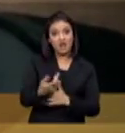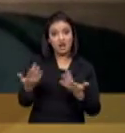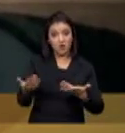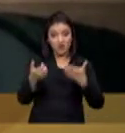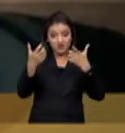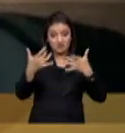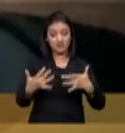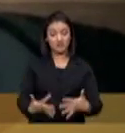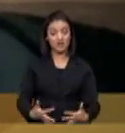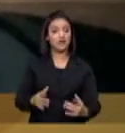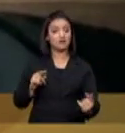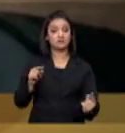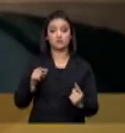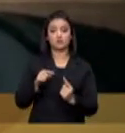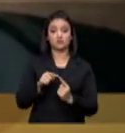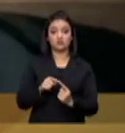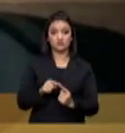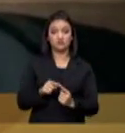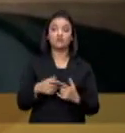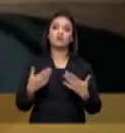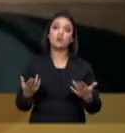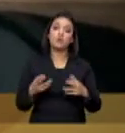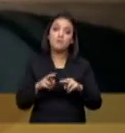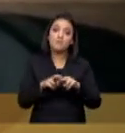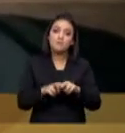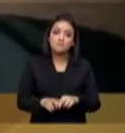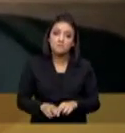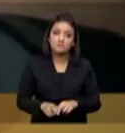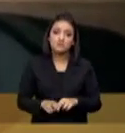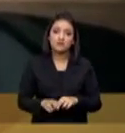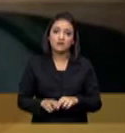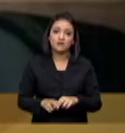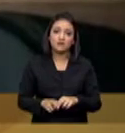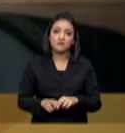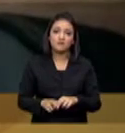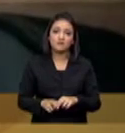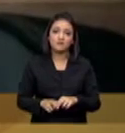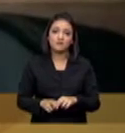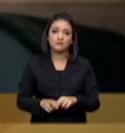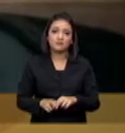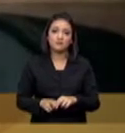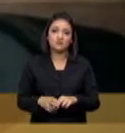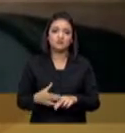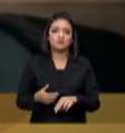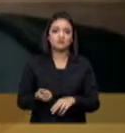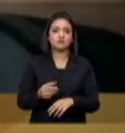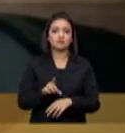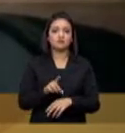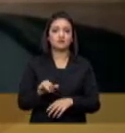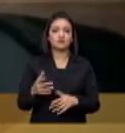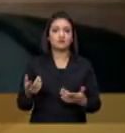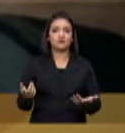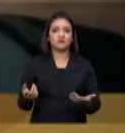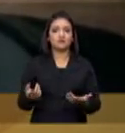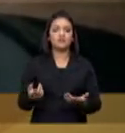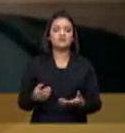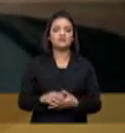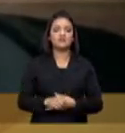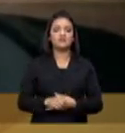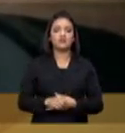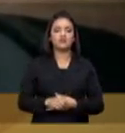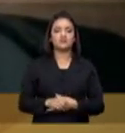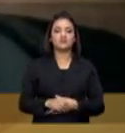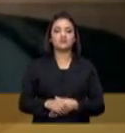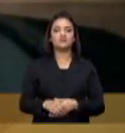que irei me nudentar, deve ser julgada improcedente. E assim declino,